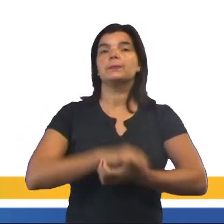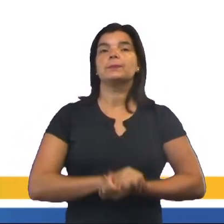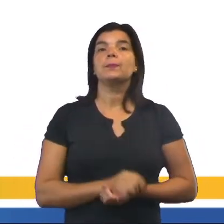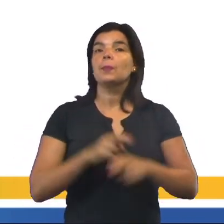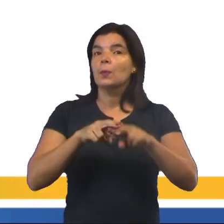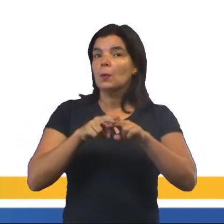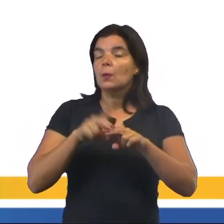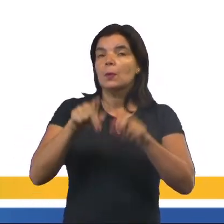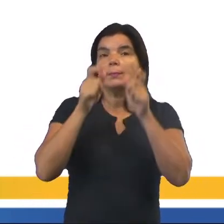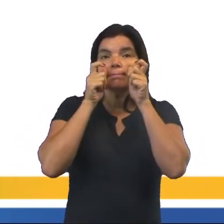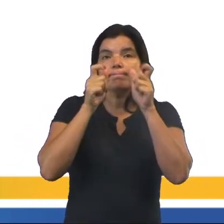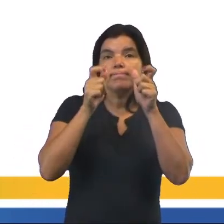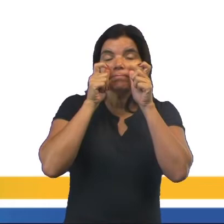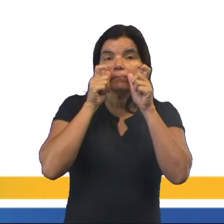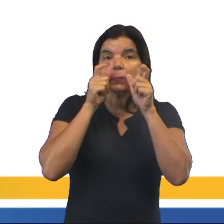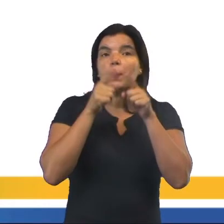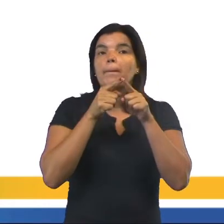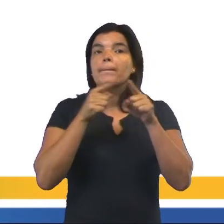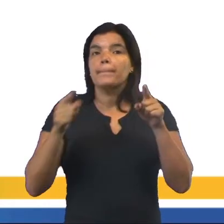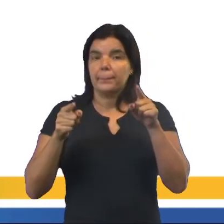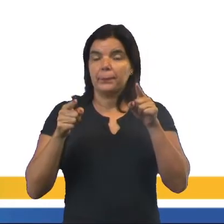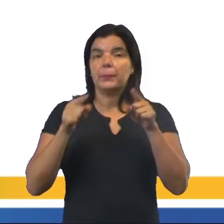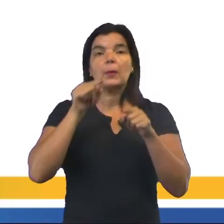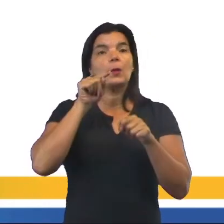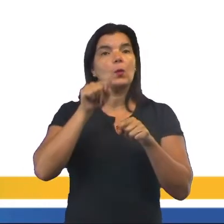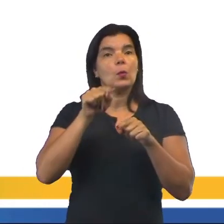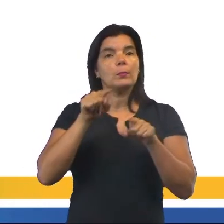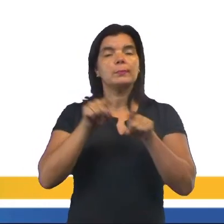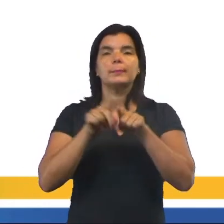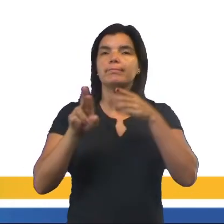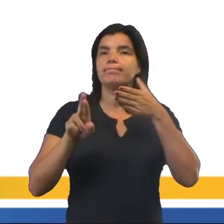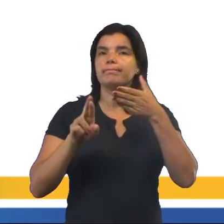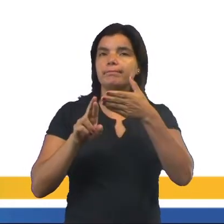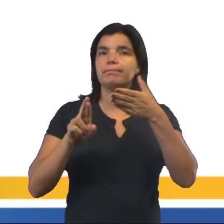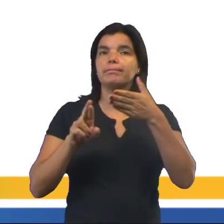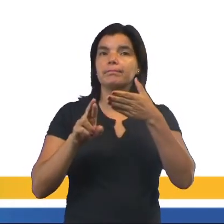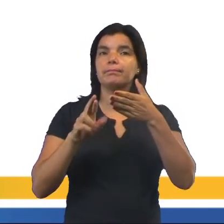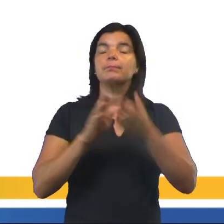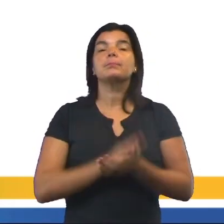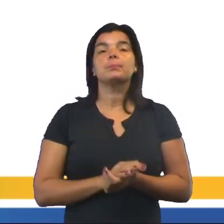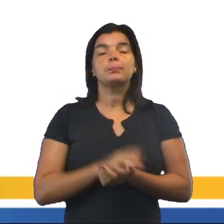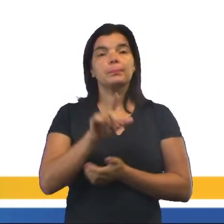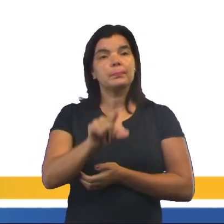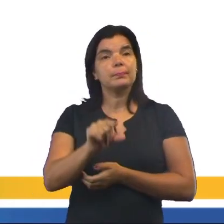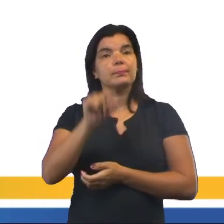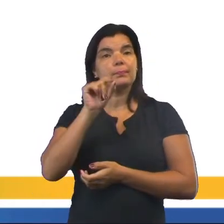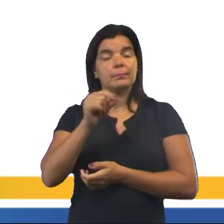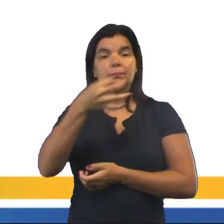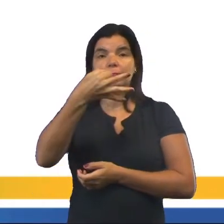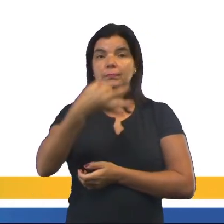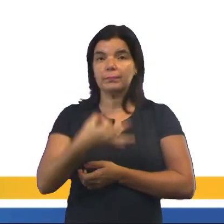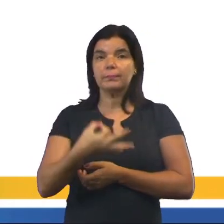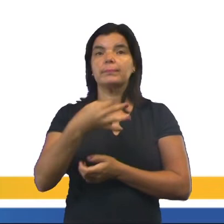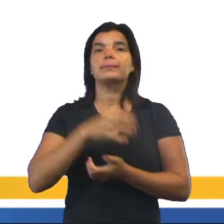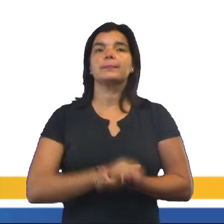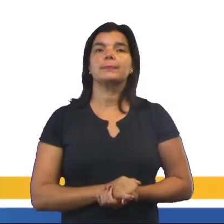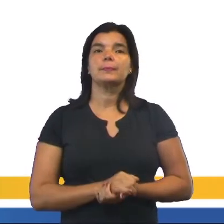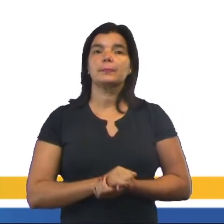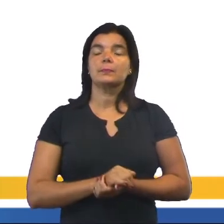tá? Por isso, esteja sempre atento ao período ao qual você está se referindo para fazer uma